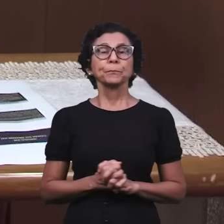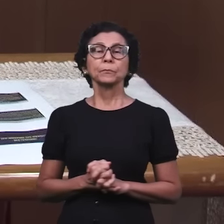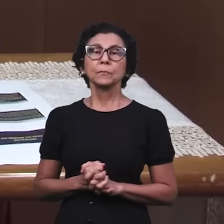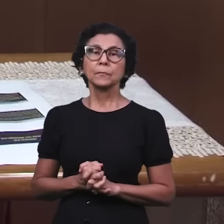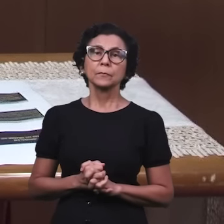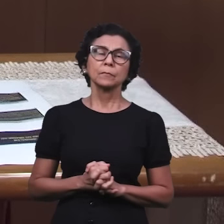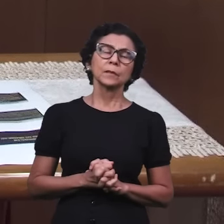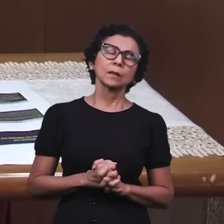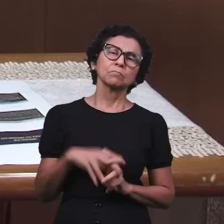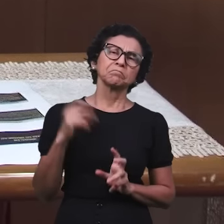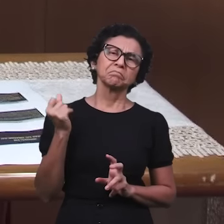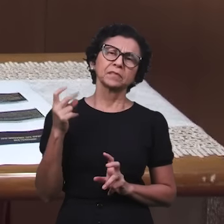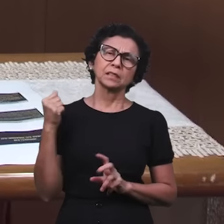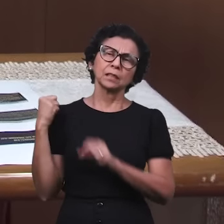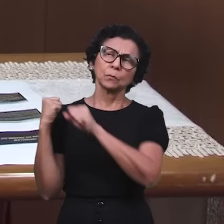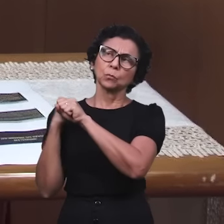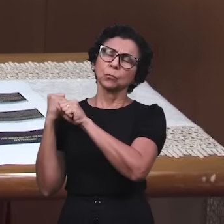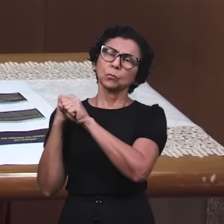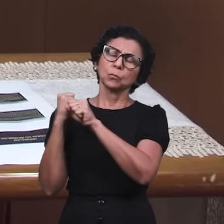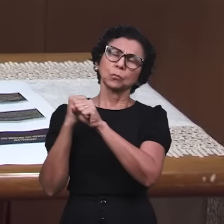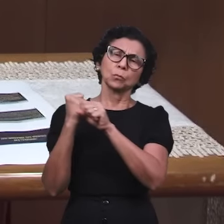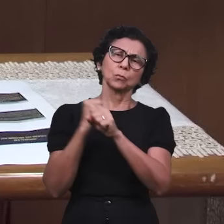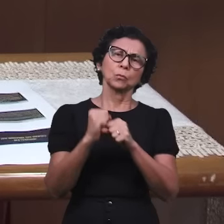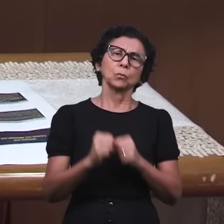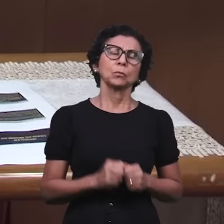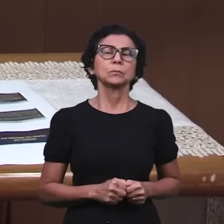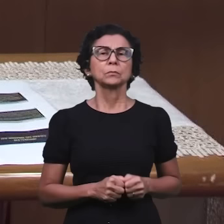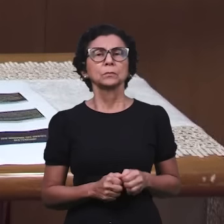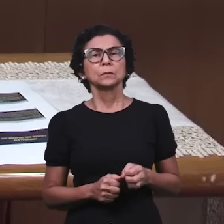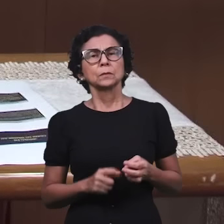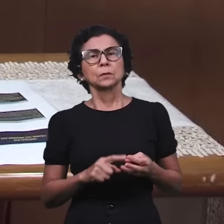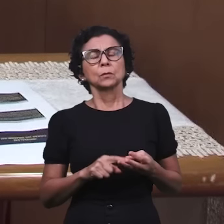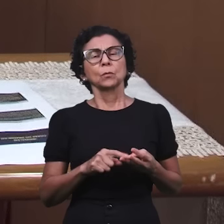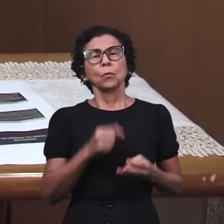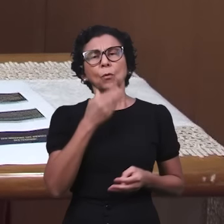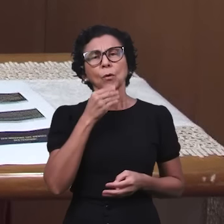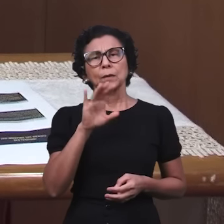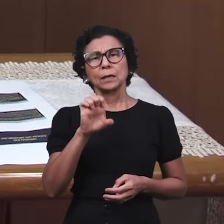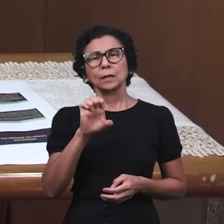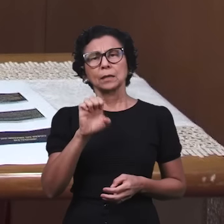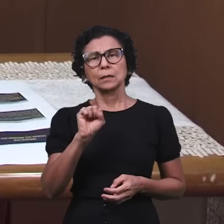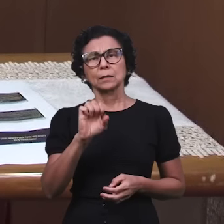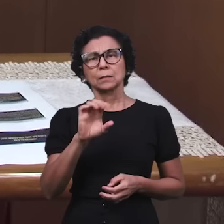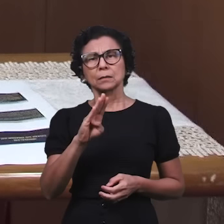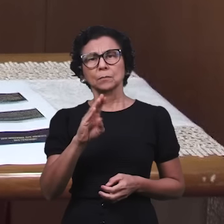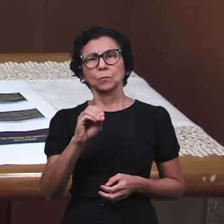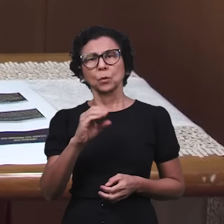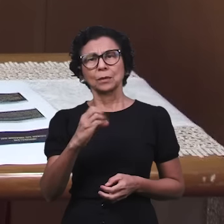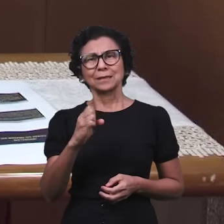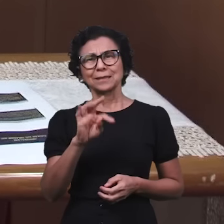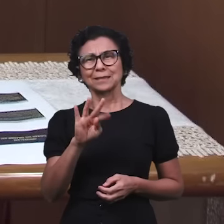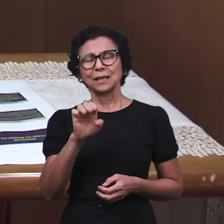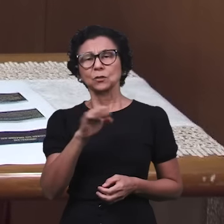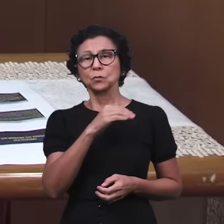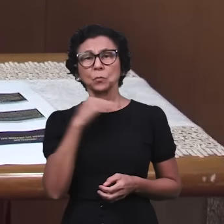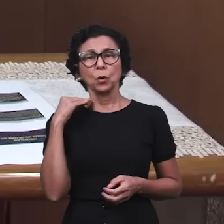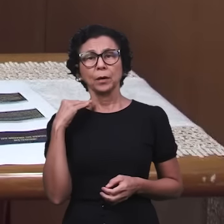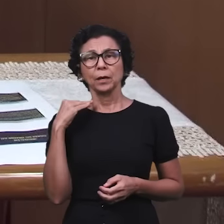Depois, passado alguns tempos, Isbosete morreu, Davi foi feito rei sobre todo o Israel. Então